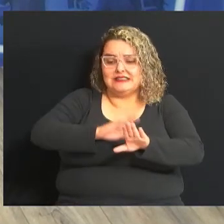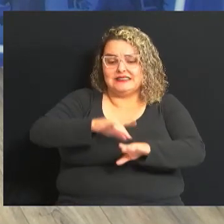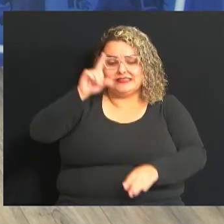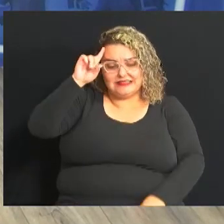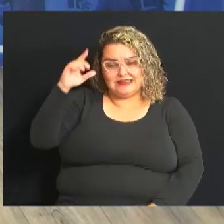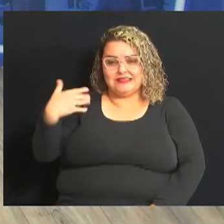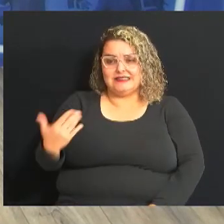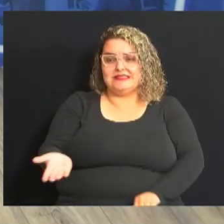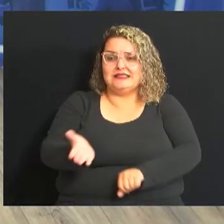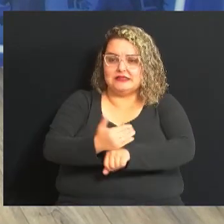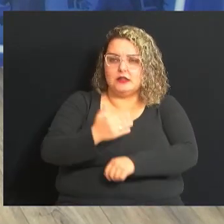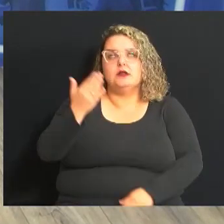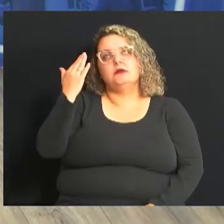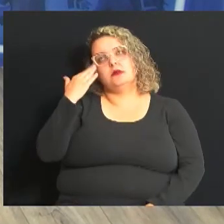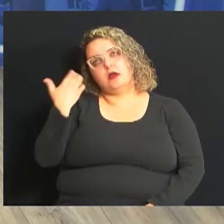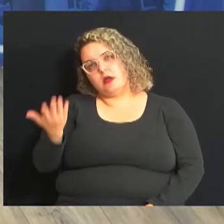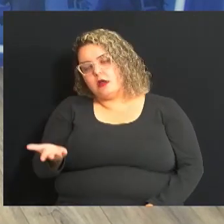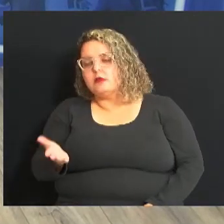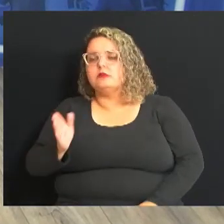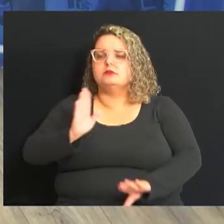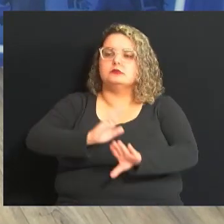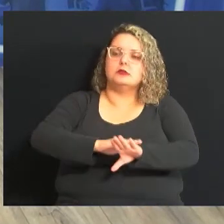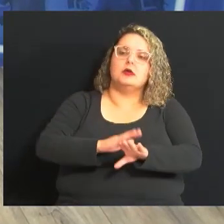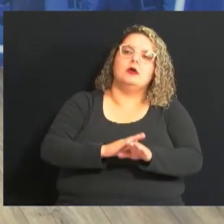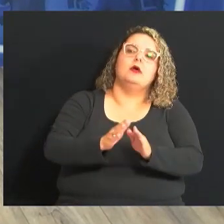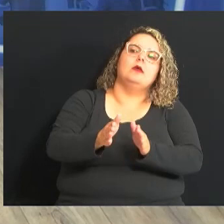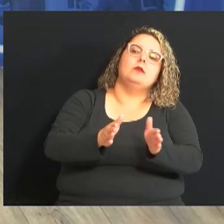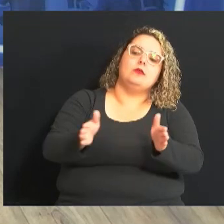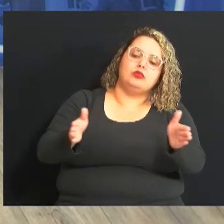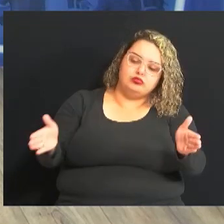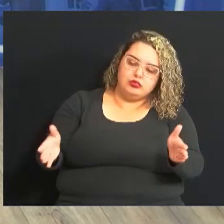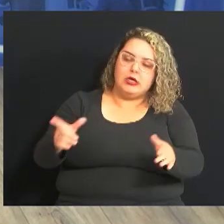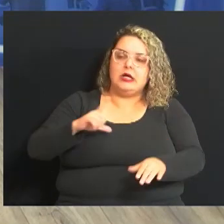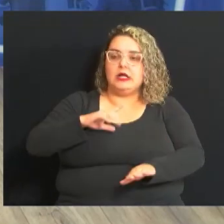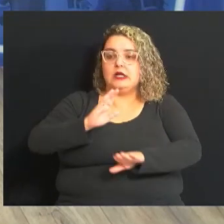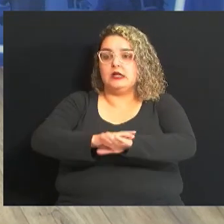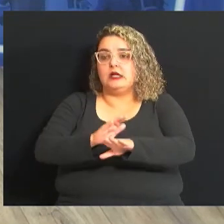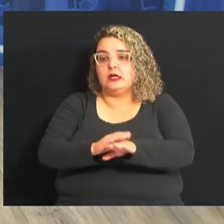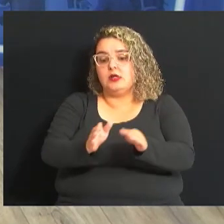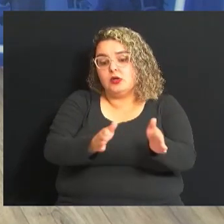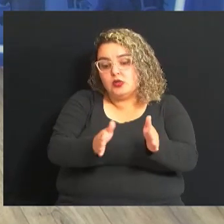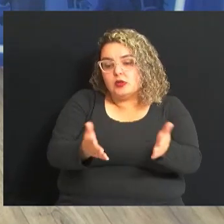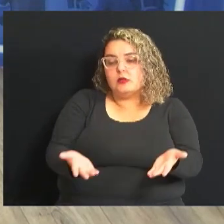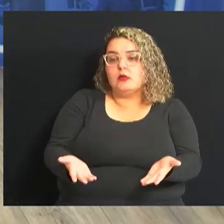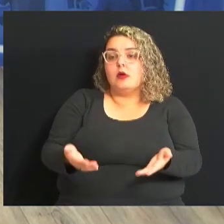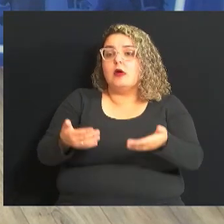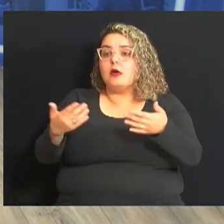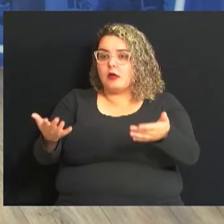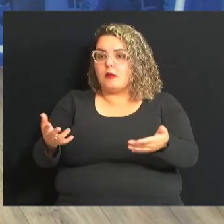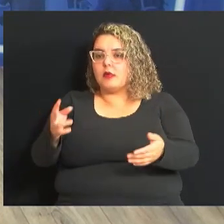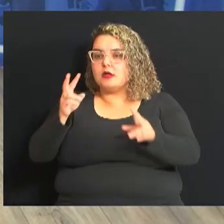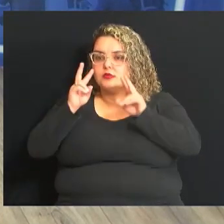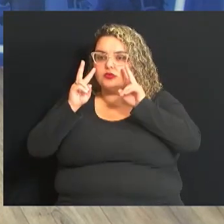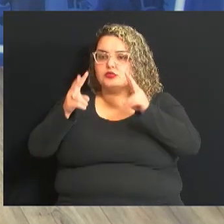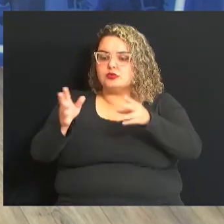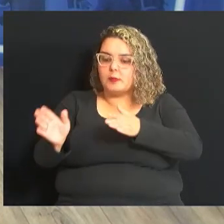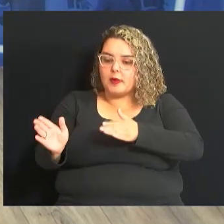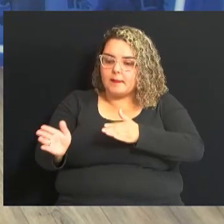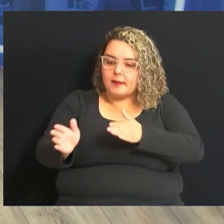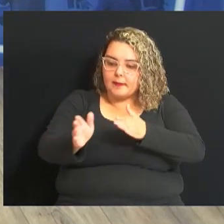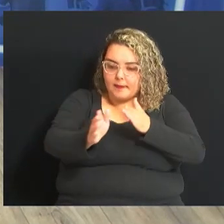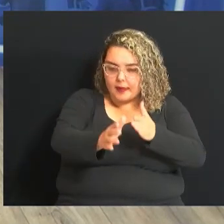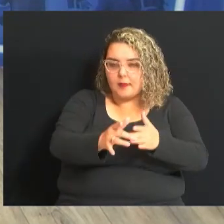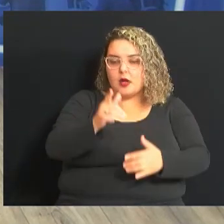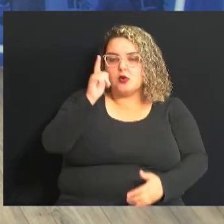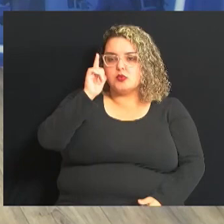antes. A gente sabe que são medidas que podem ser a longo prazo, tem atitudes a curto prazo, mas você enxerga um caminho para a gente poder